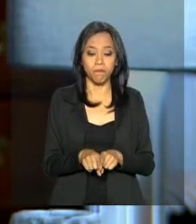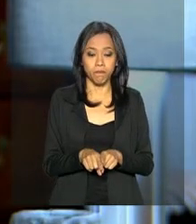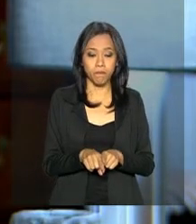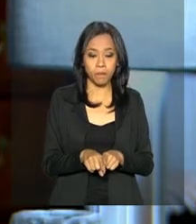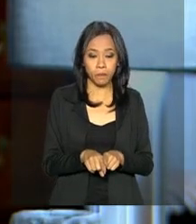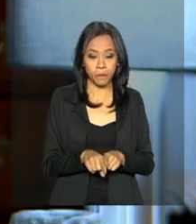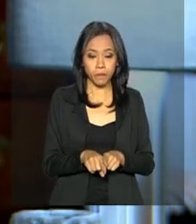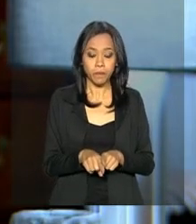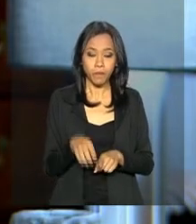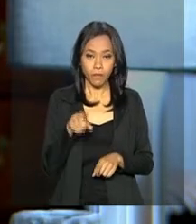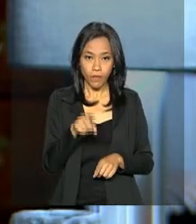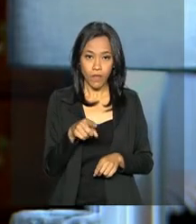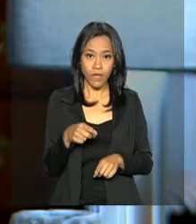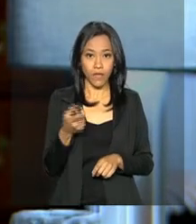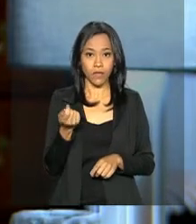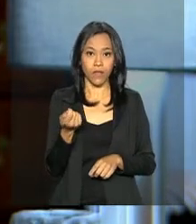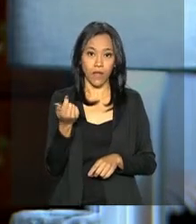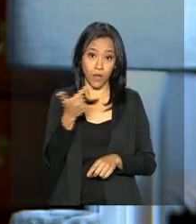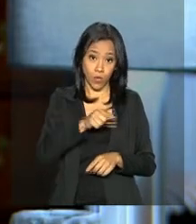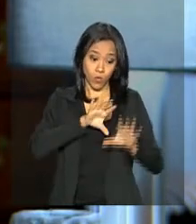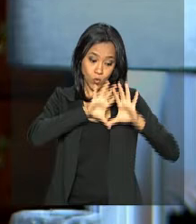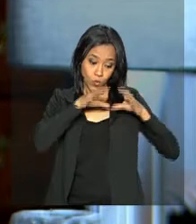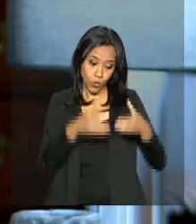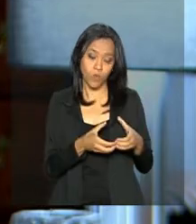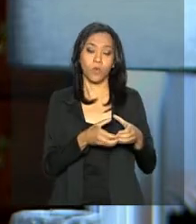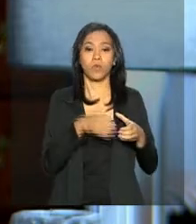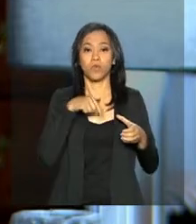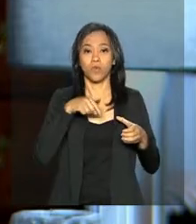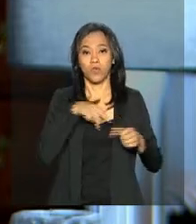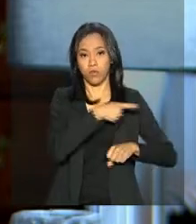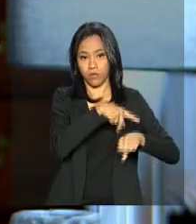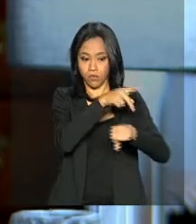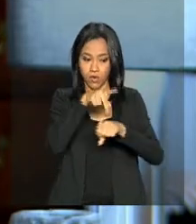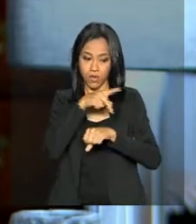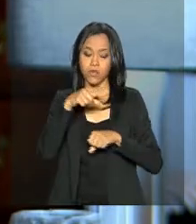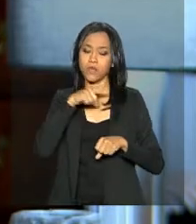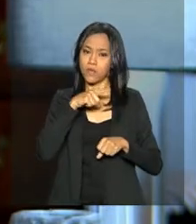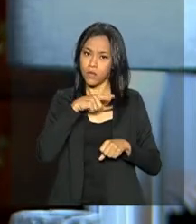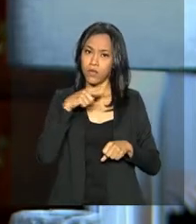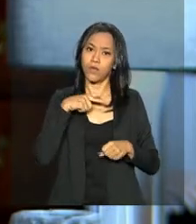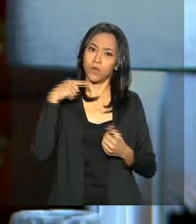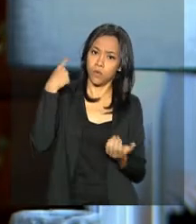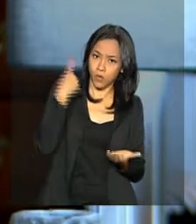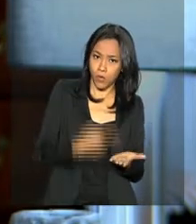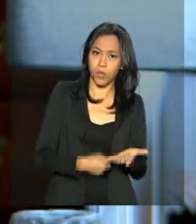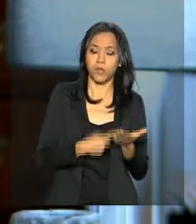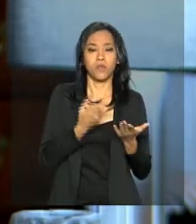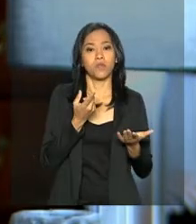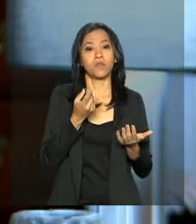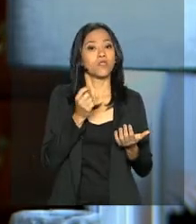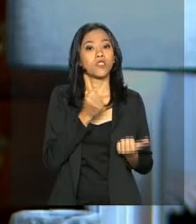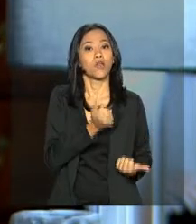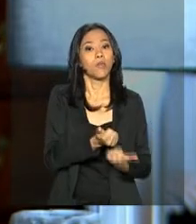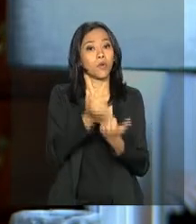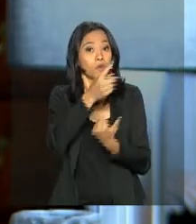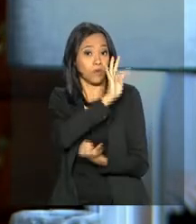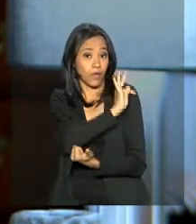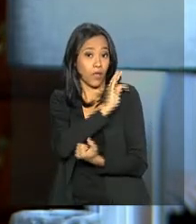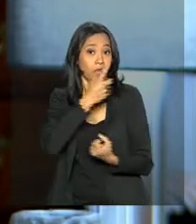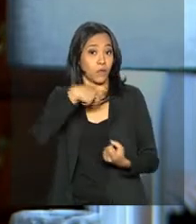enfim dá da ibero americana tem um componente de cooperação técnica e cultural